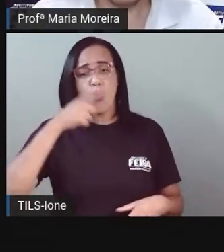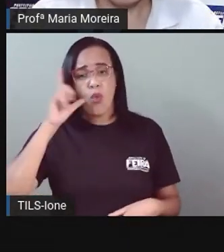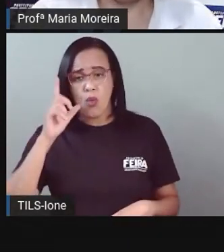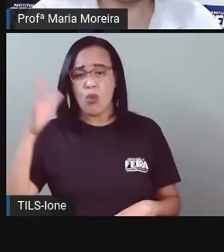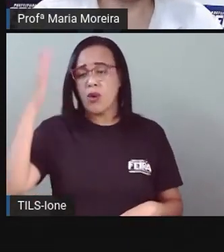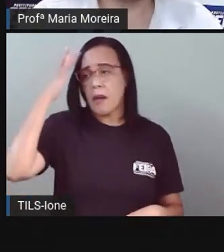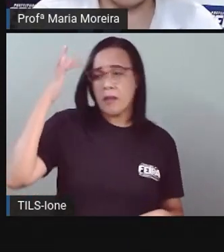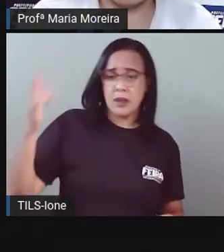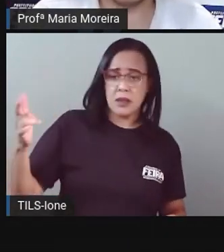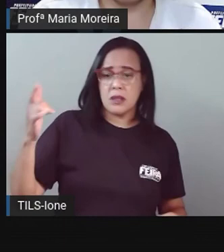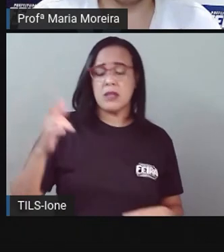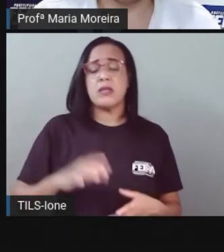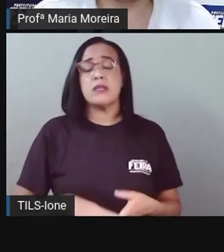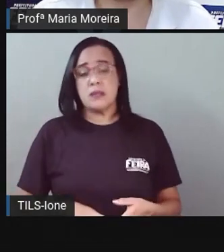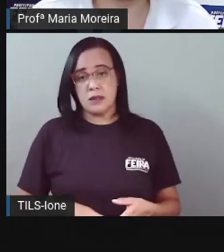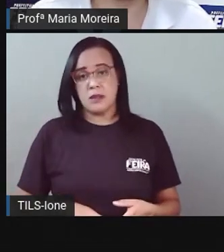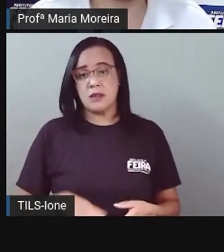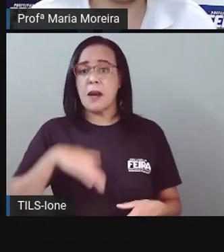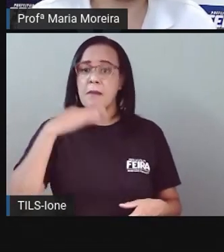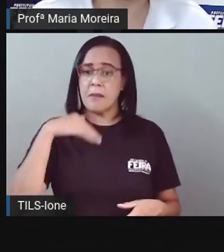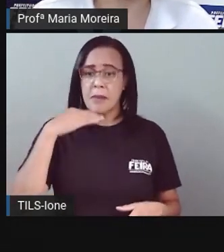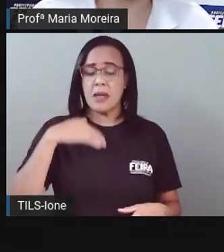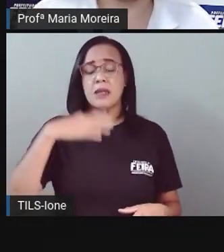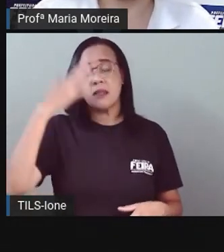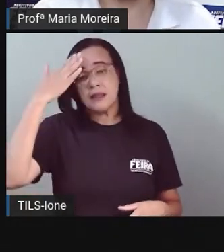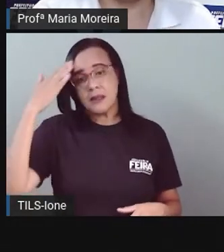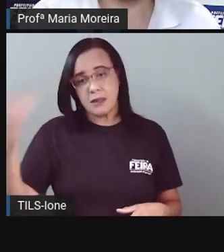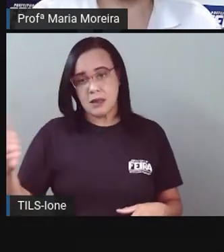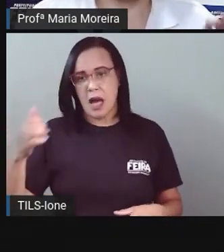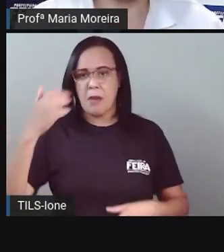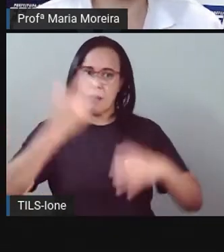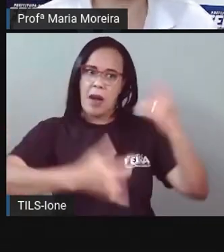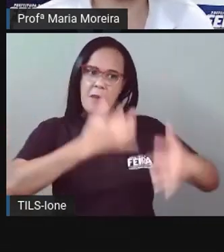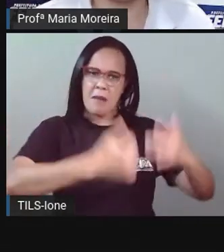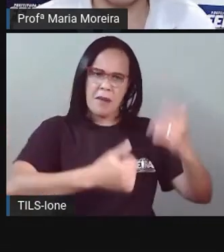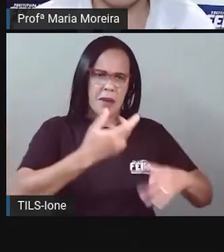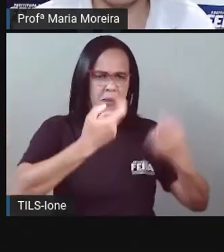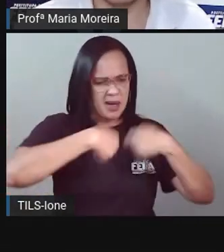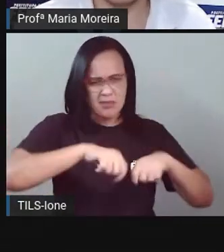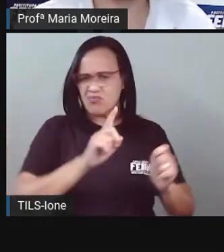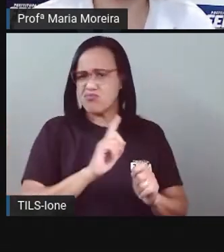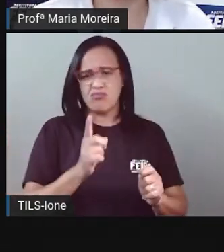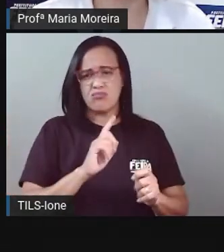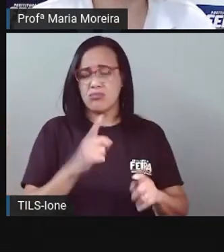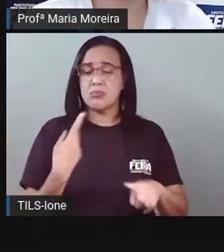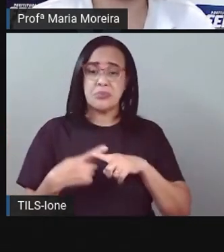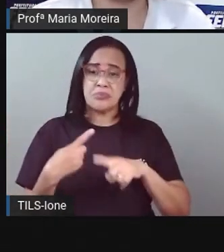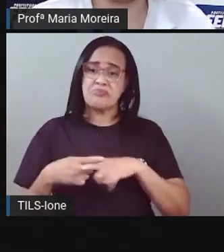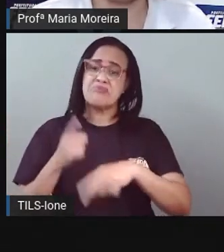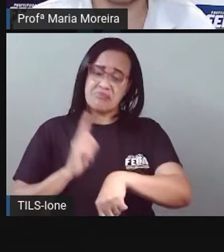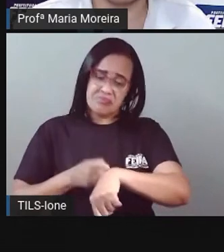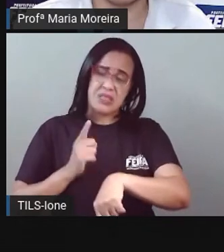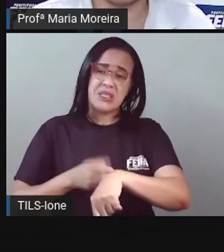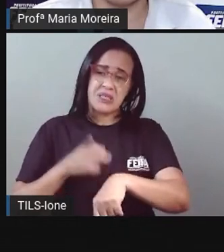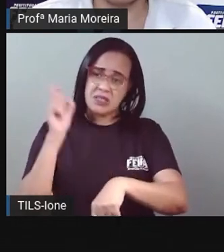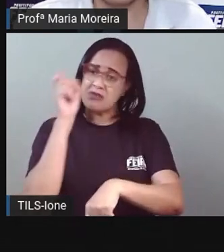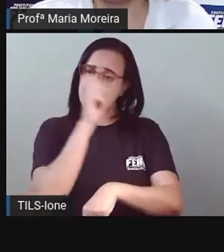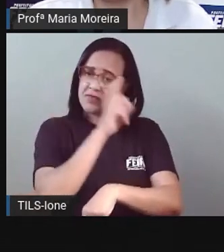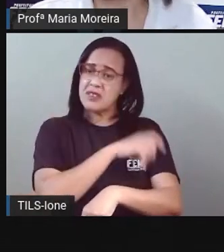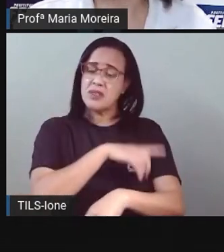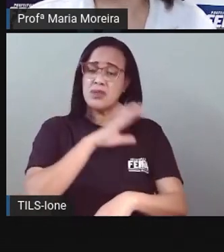passear. A mãe sabe que não adianta explicar muito, não. Esse negócio de tempo é muito difícil de